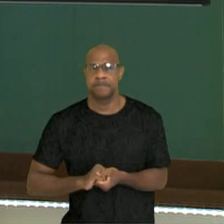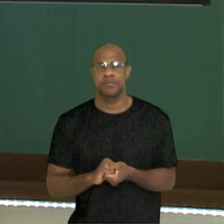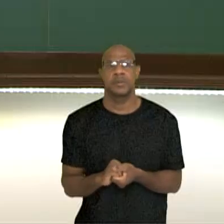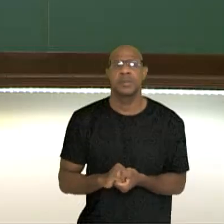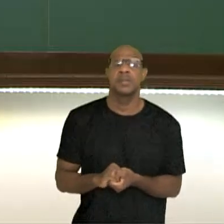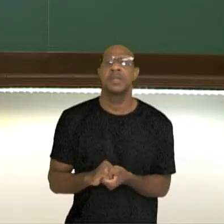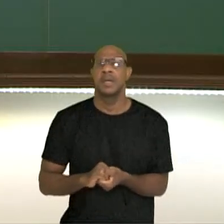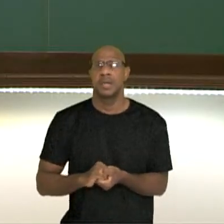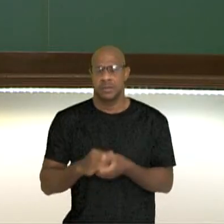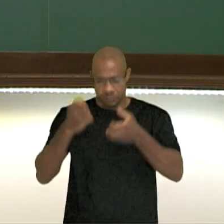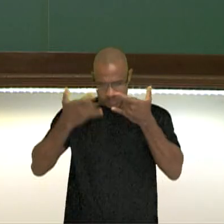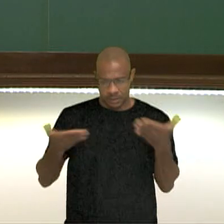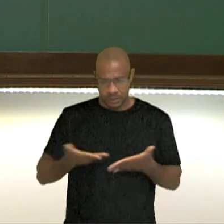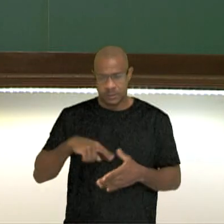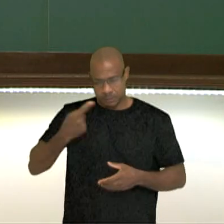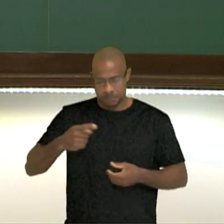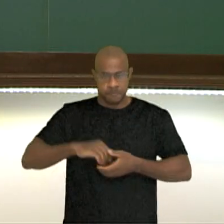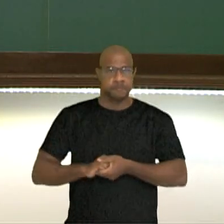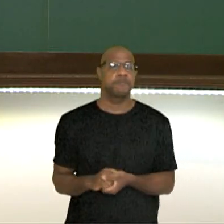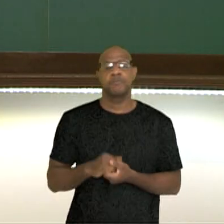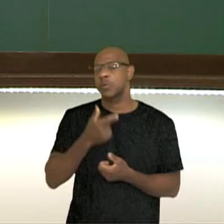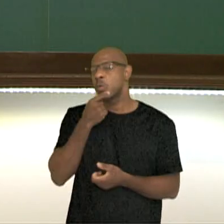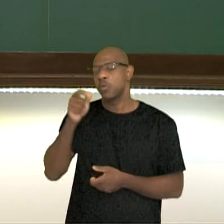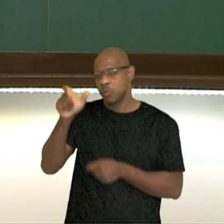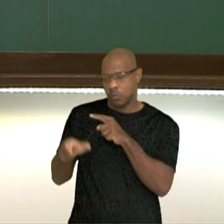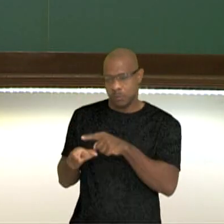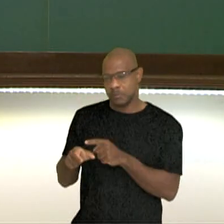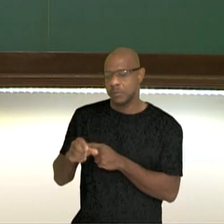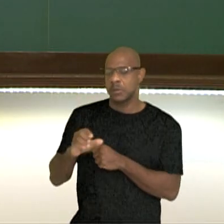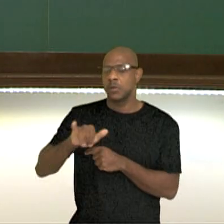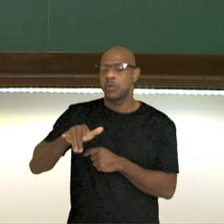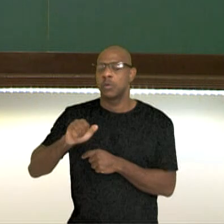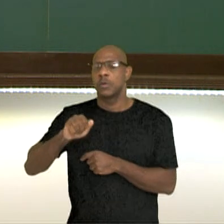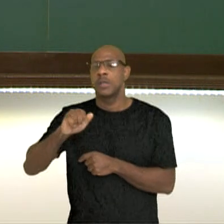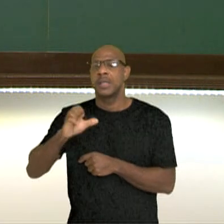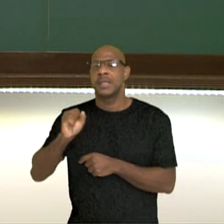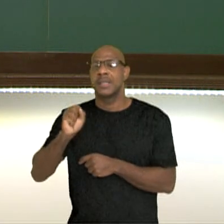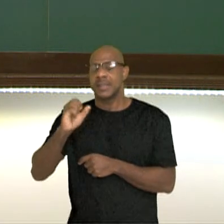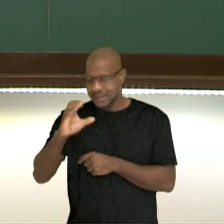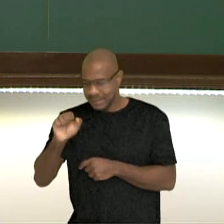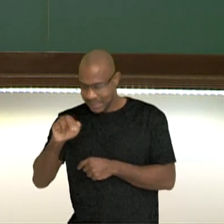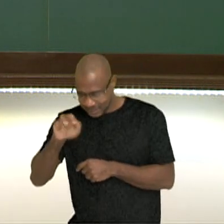Mas e internamente? Roma está se expandindo, o